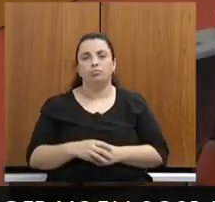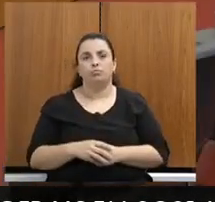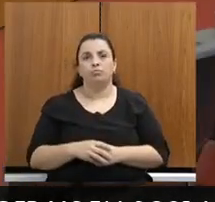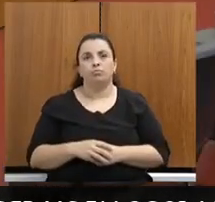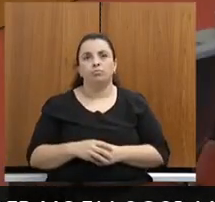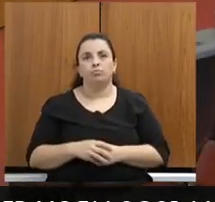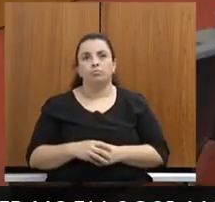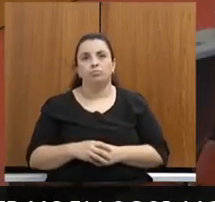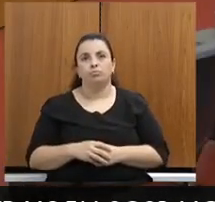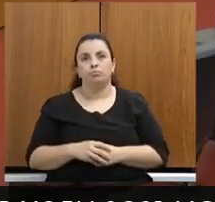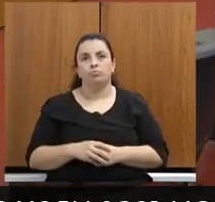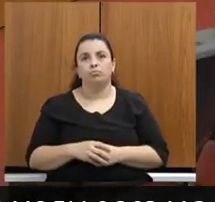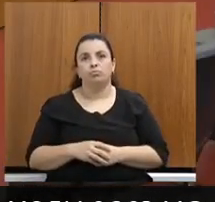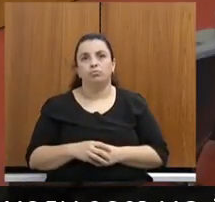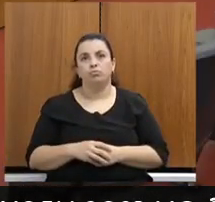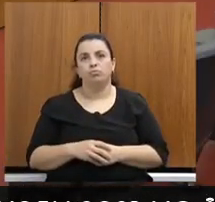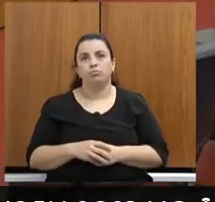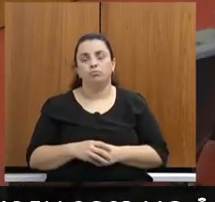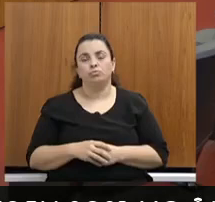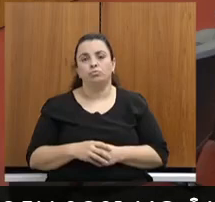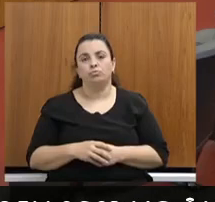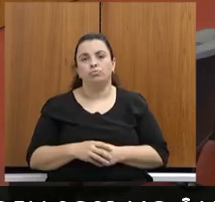o balanço